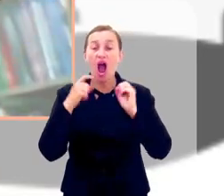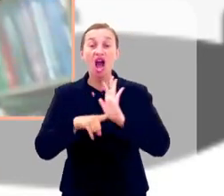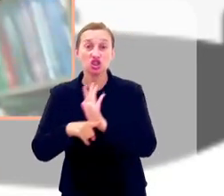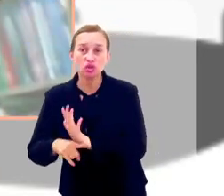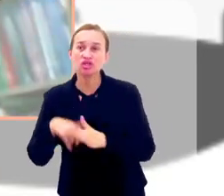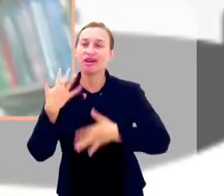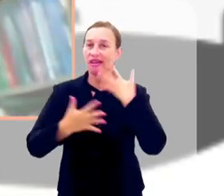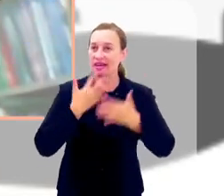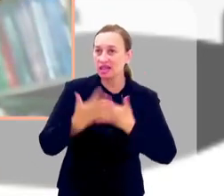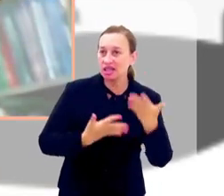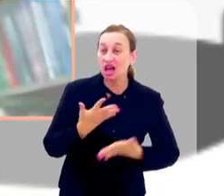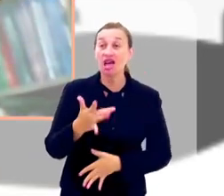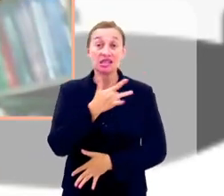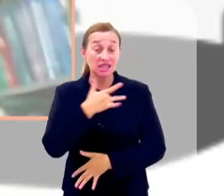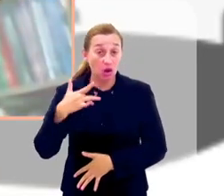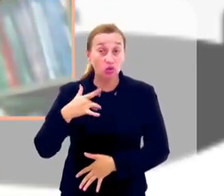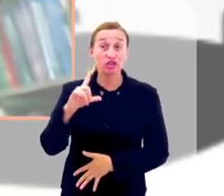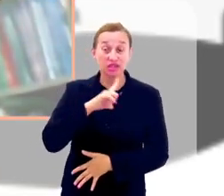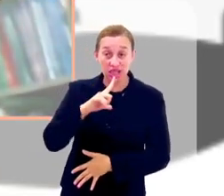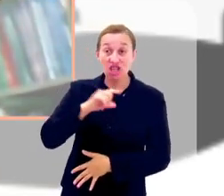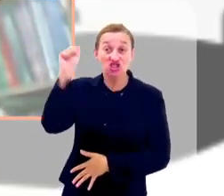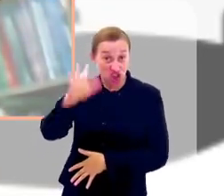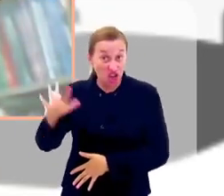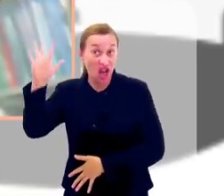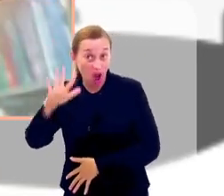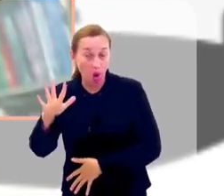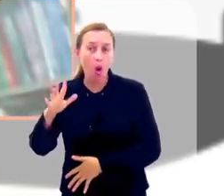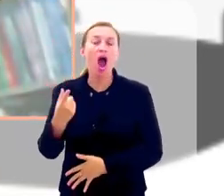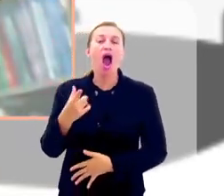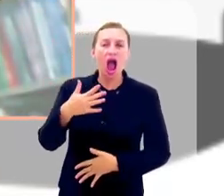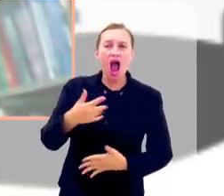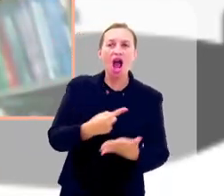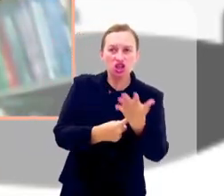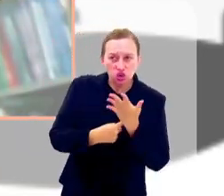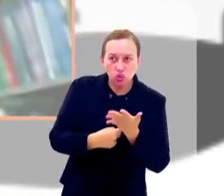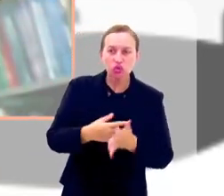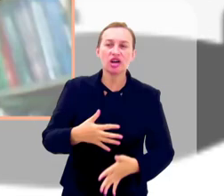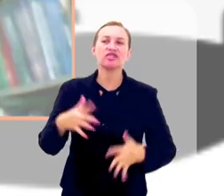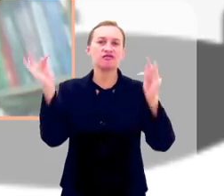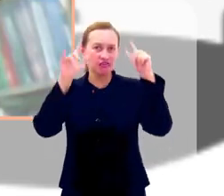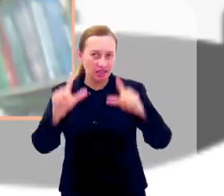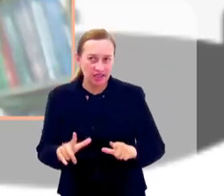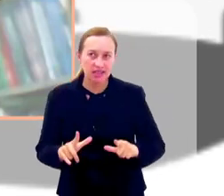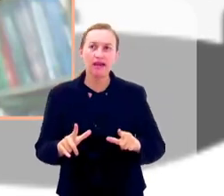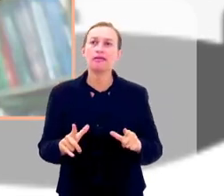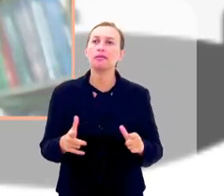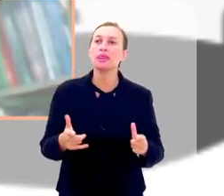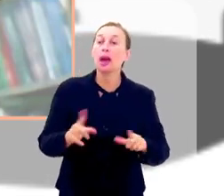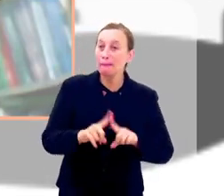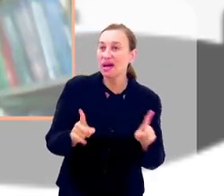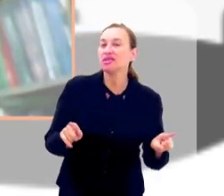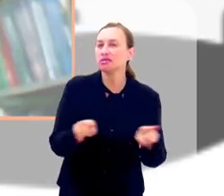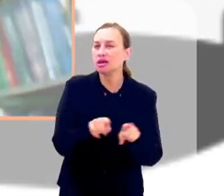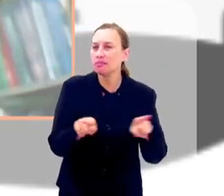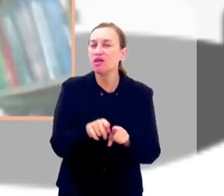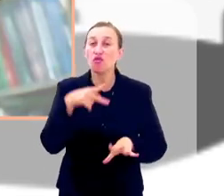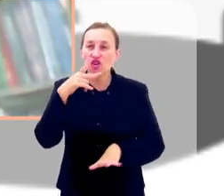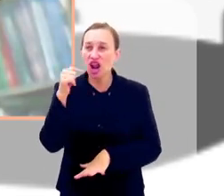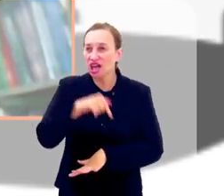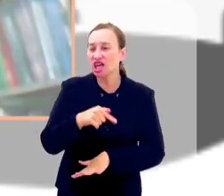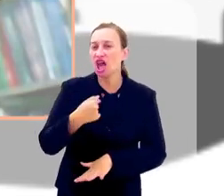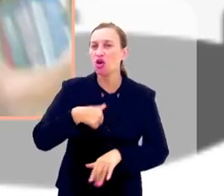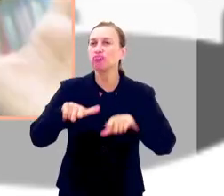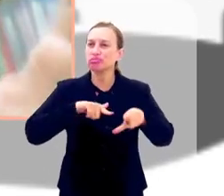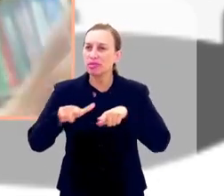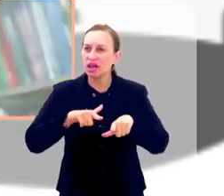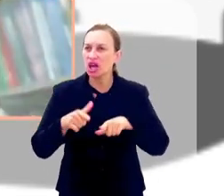na sensação de prazer, ter saúde de uma forma geral ajuda na sensação de felicidade. Mas eu também vou destacar